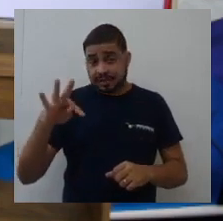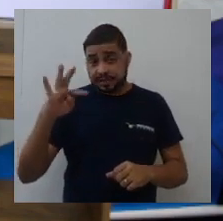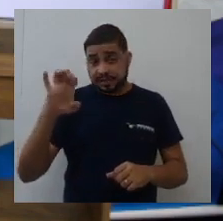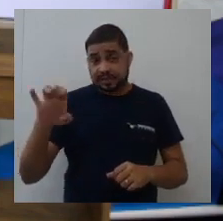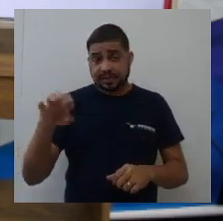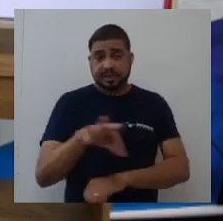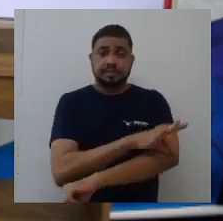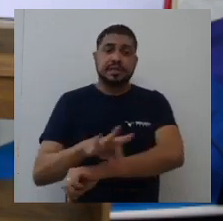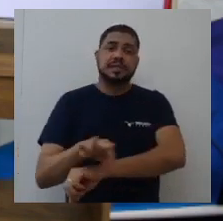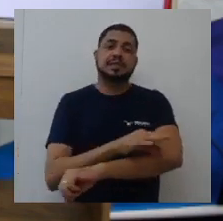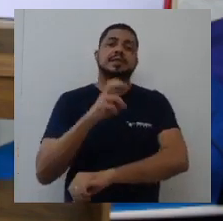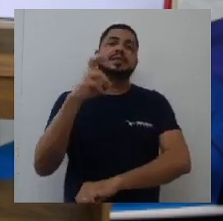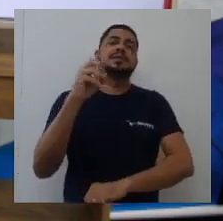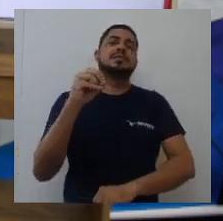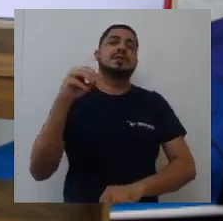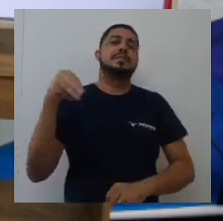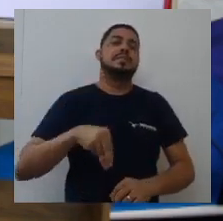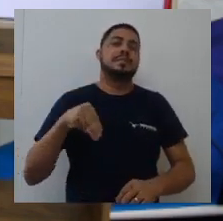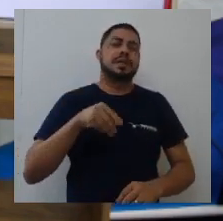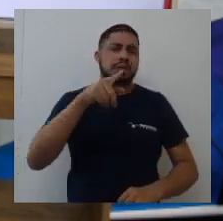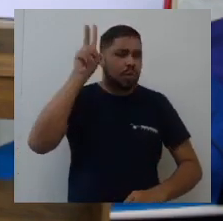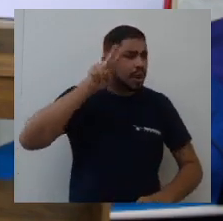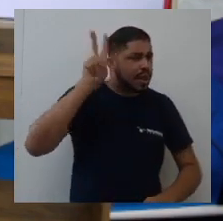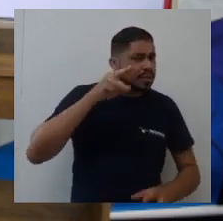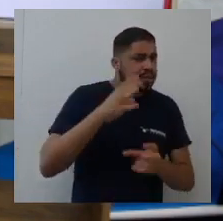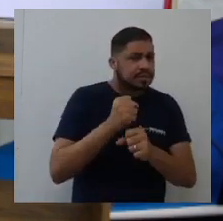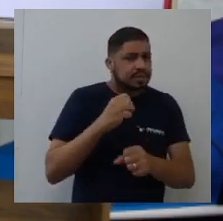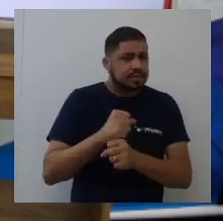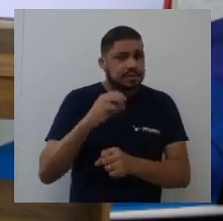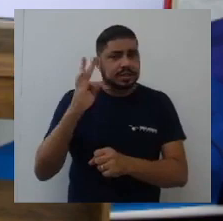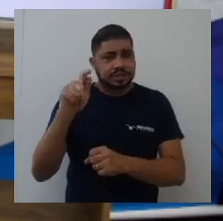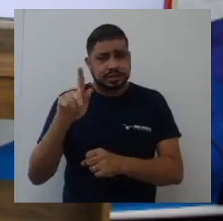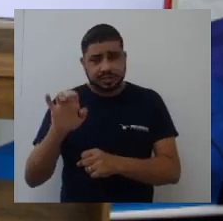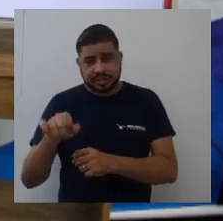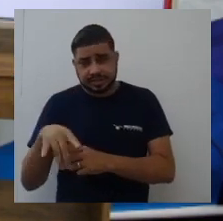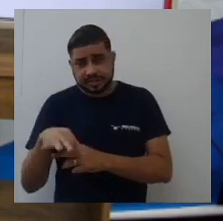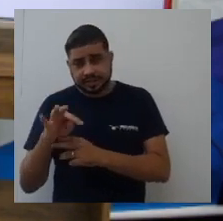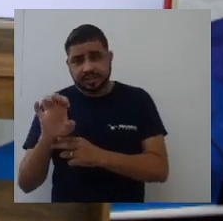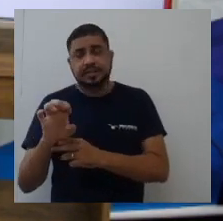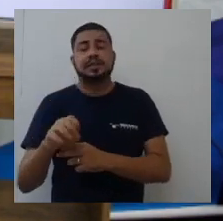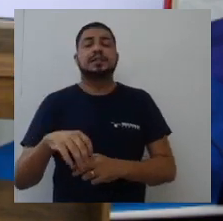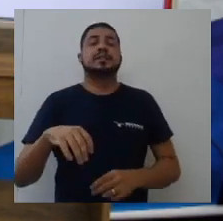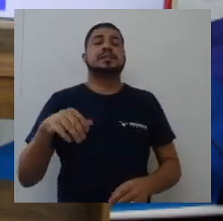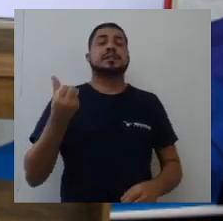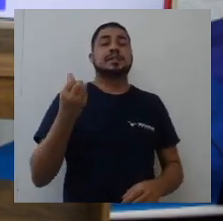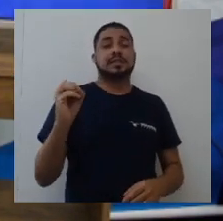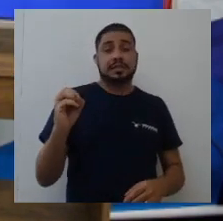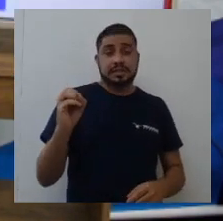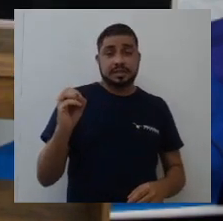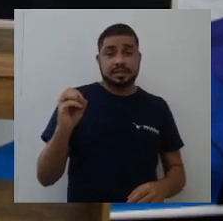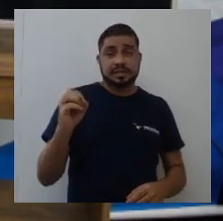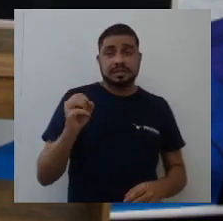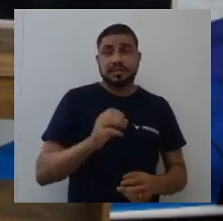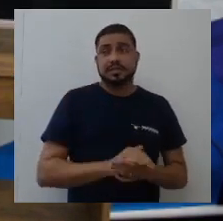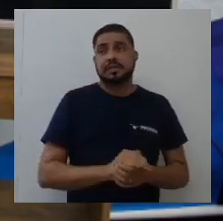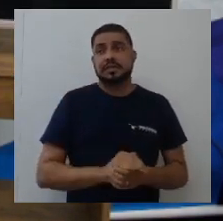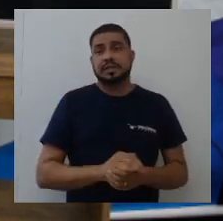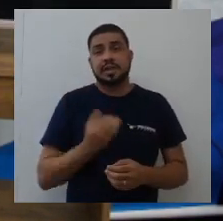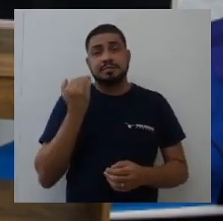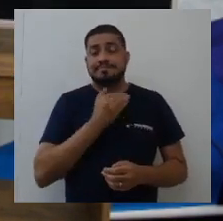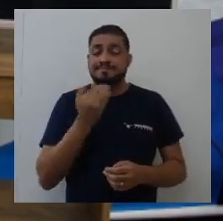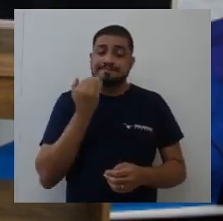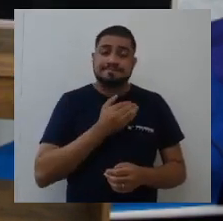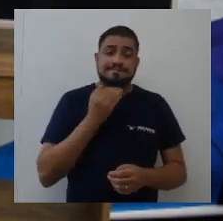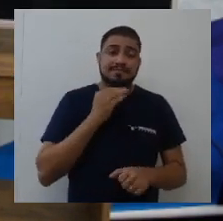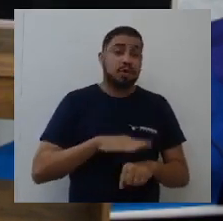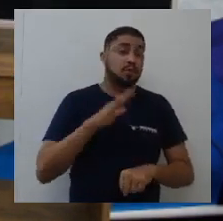medida de 50 metros. Olha, tu lembra que a gente calculou já a tangente de 60? Por isso que eu fiz isso. Tá vendo? Ele está indo